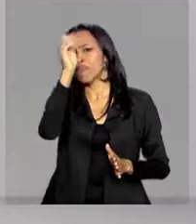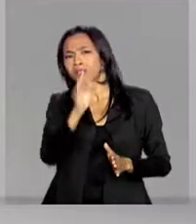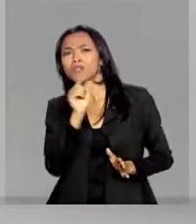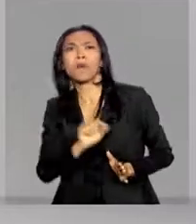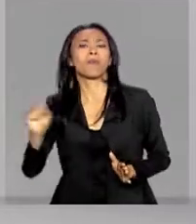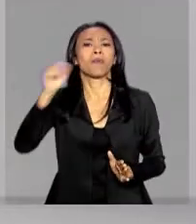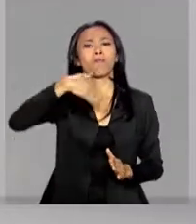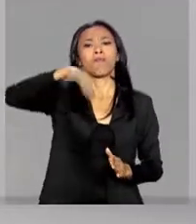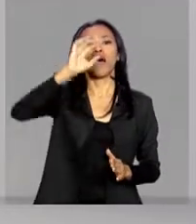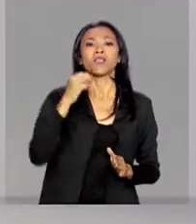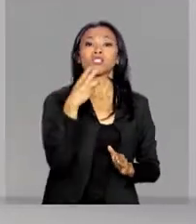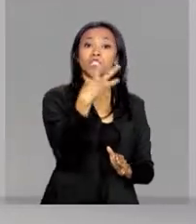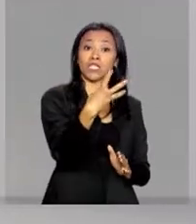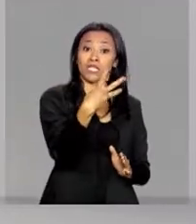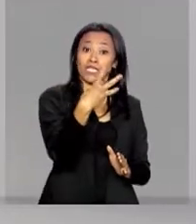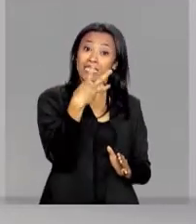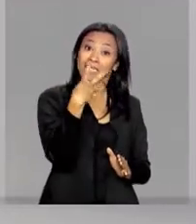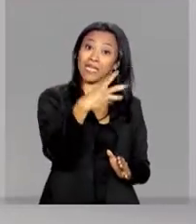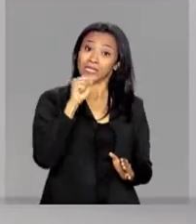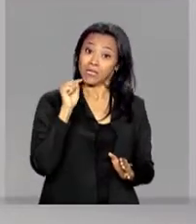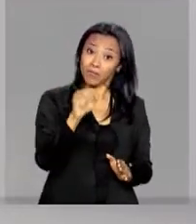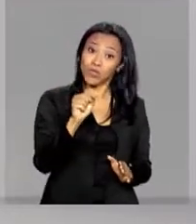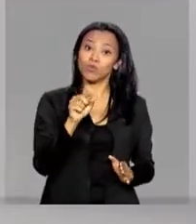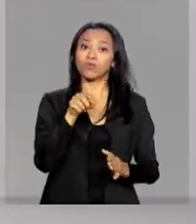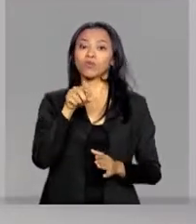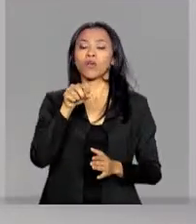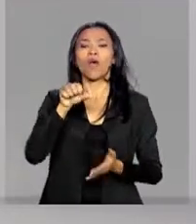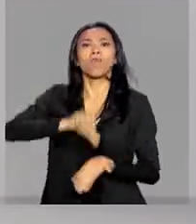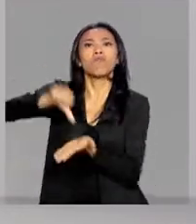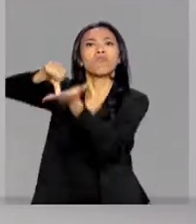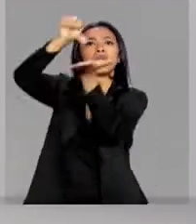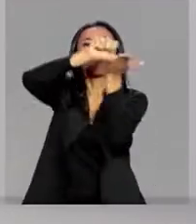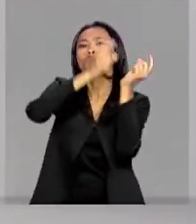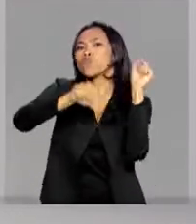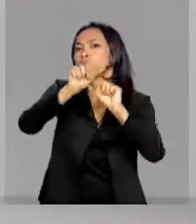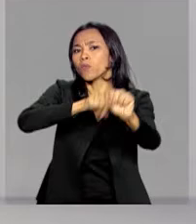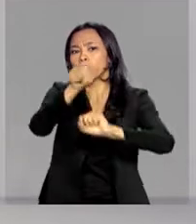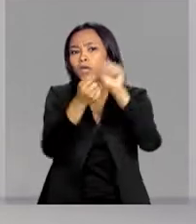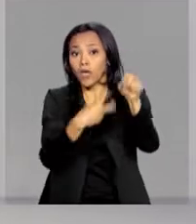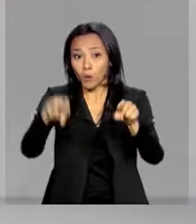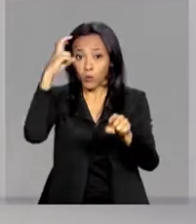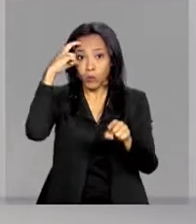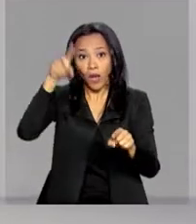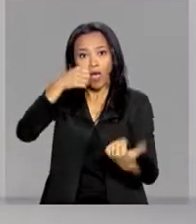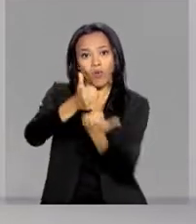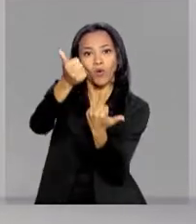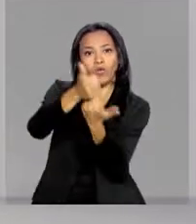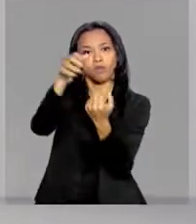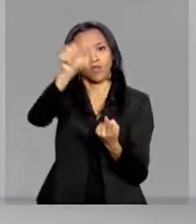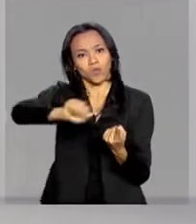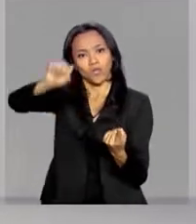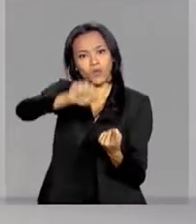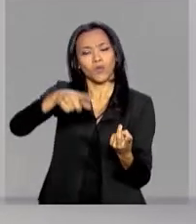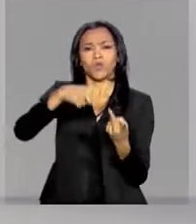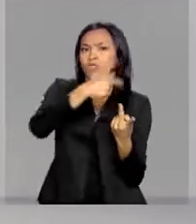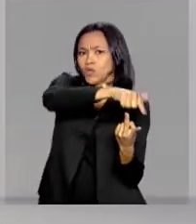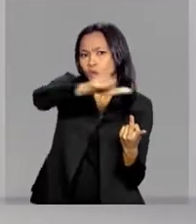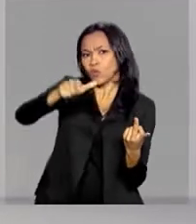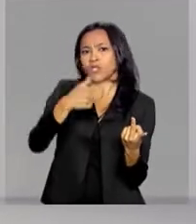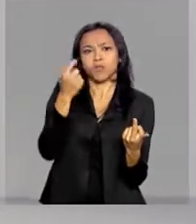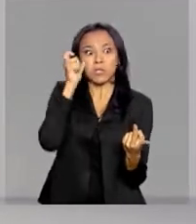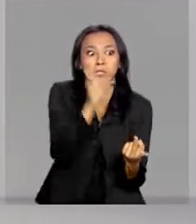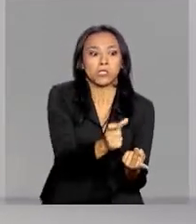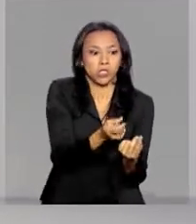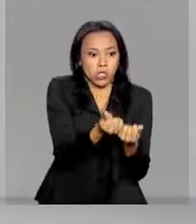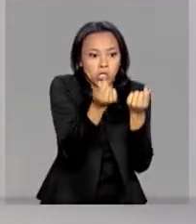3.300 pontos de cultura muitos desses muitos desses projetos mantidos por associações organizações sem fins lucrativos